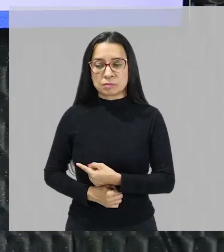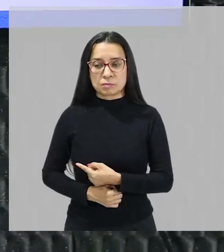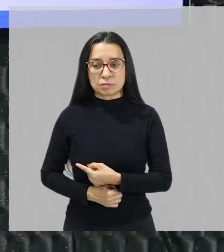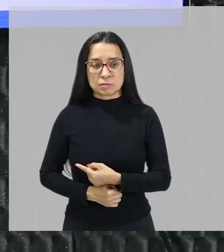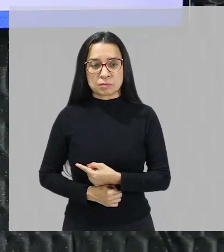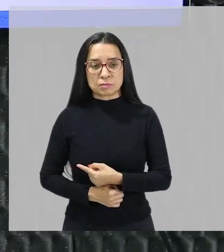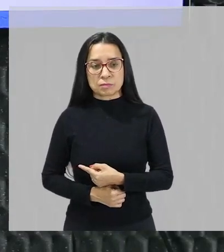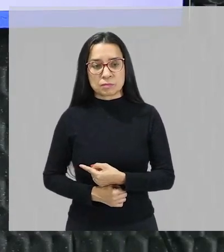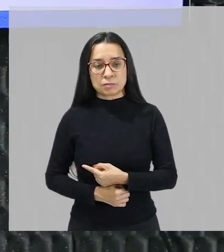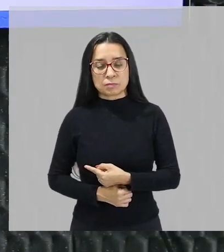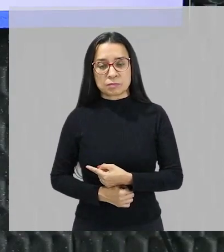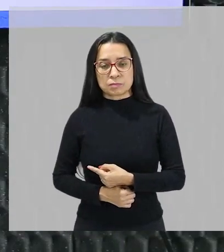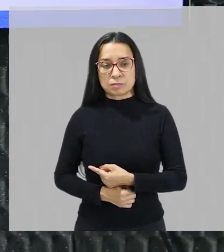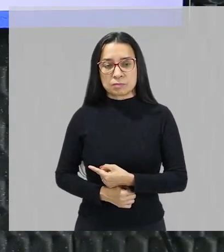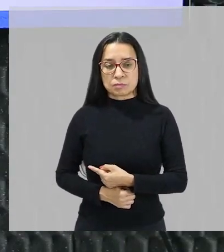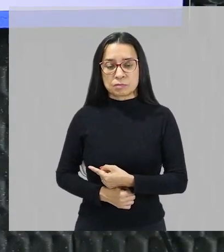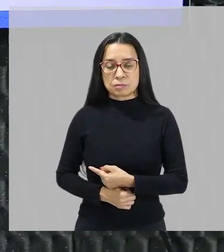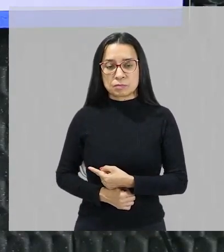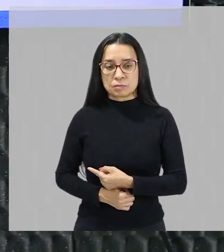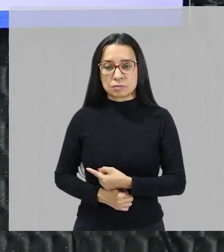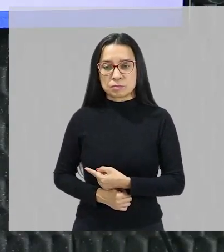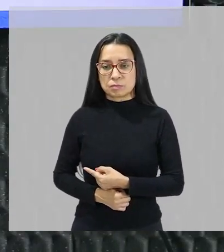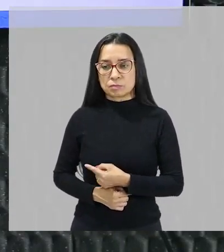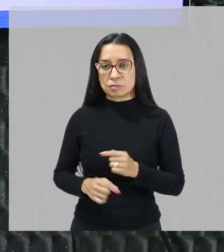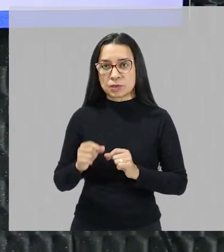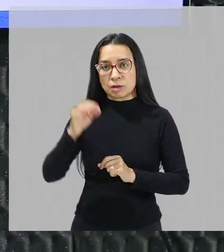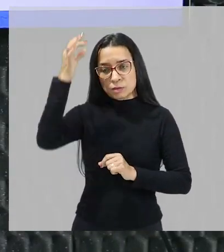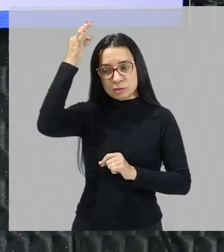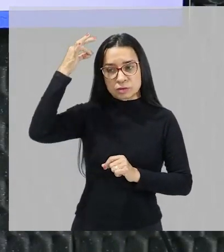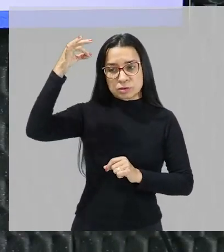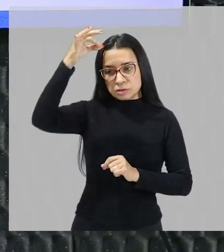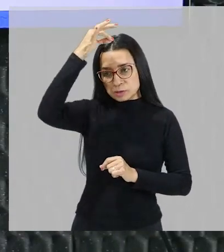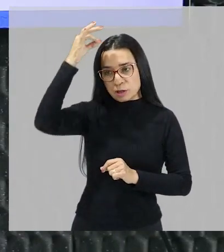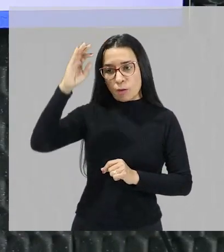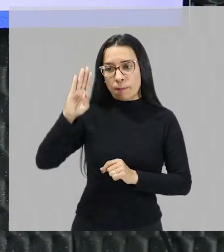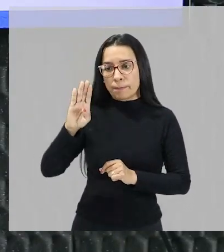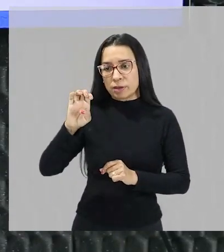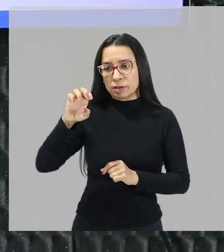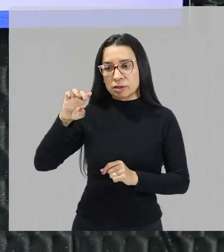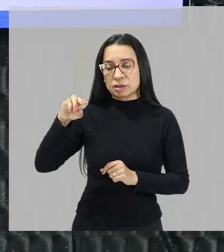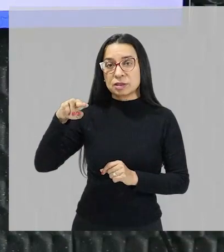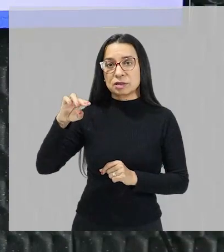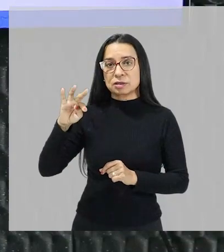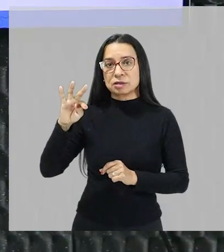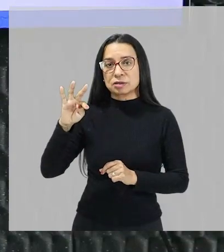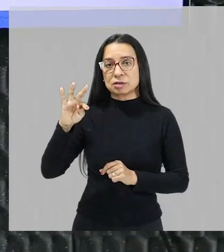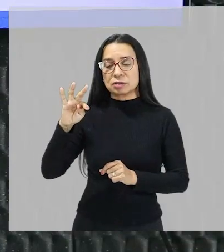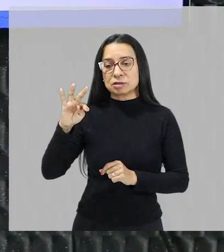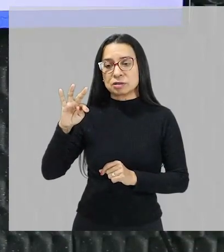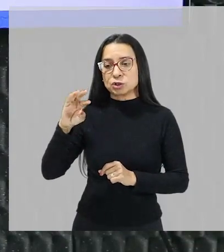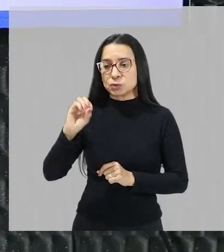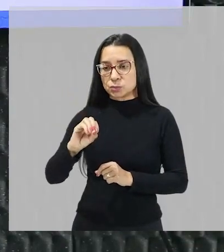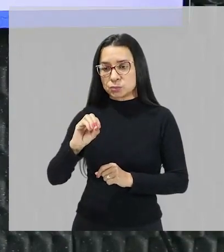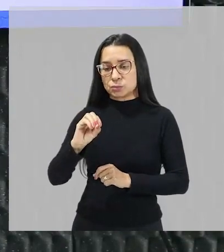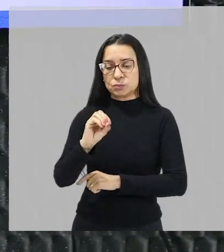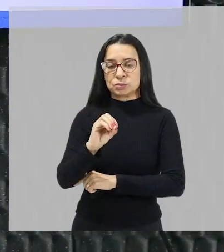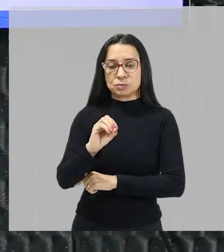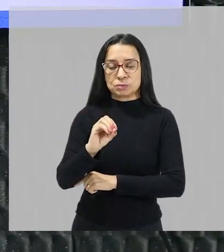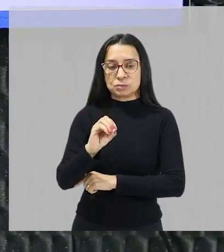e de pagar promessa a São Benedito, que é o santo católico mais atrelado à festa do tambor de